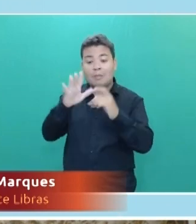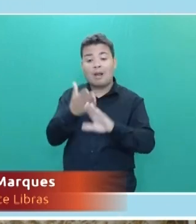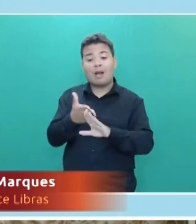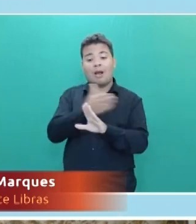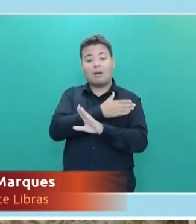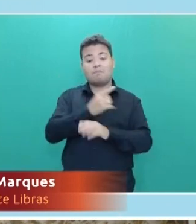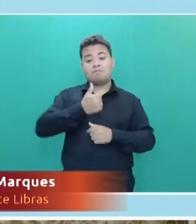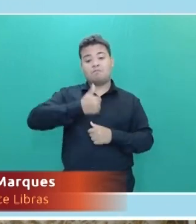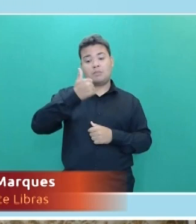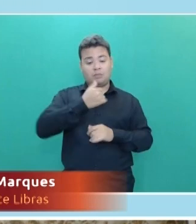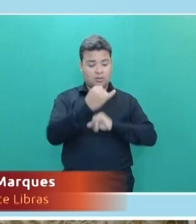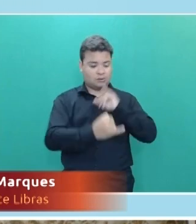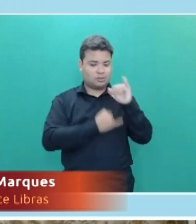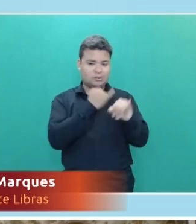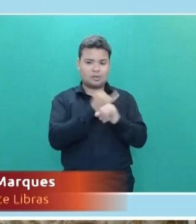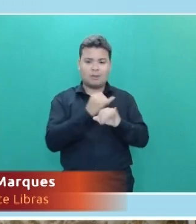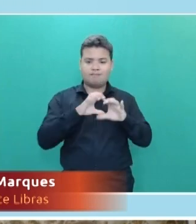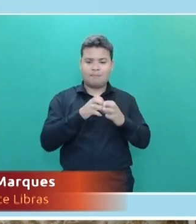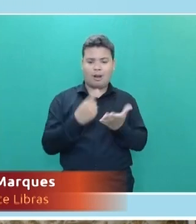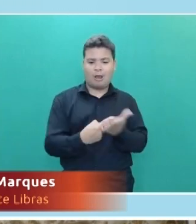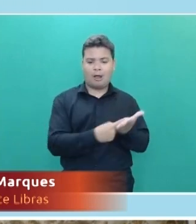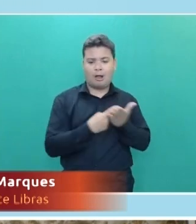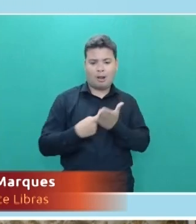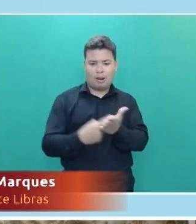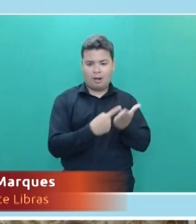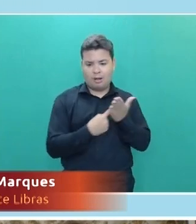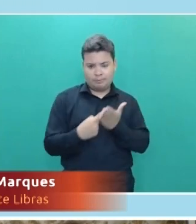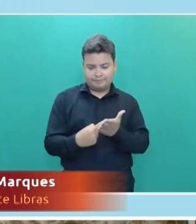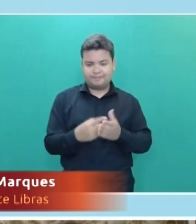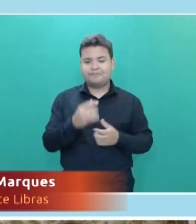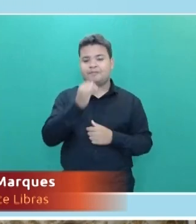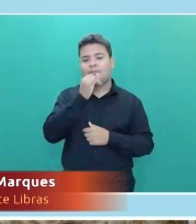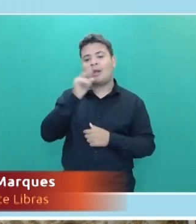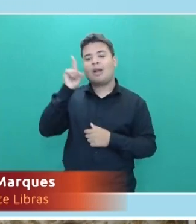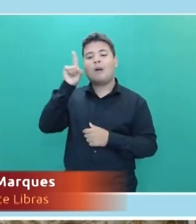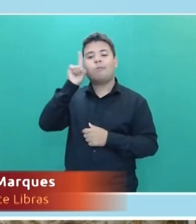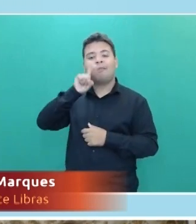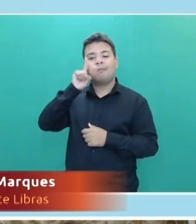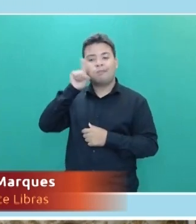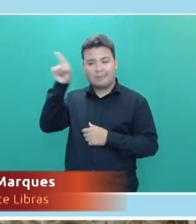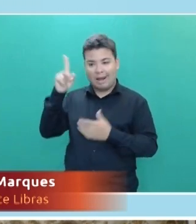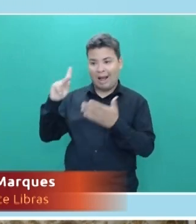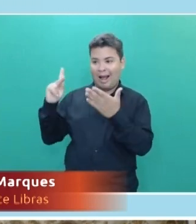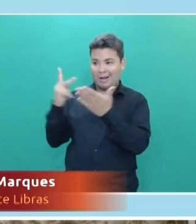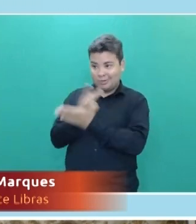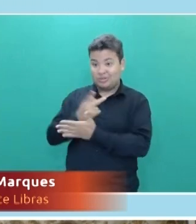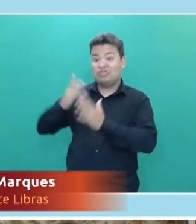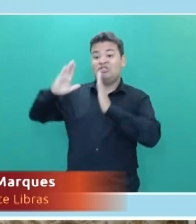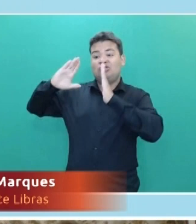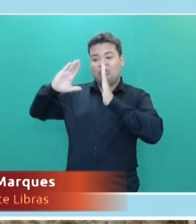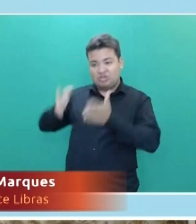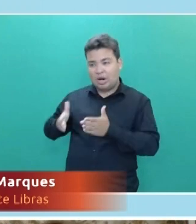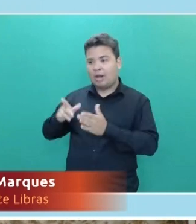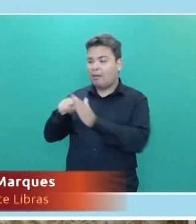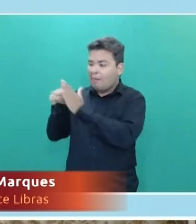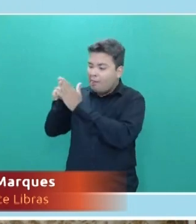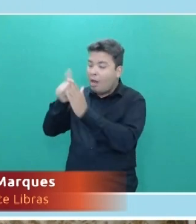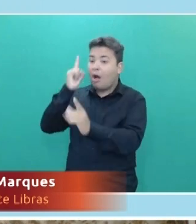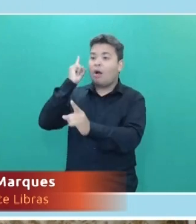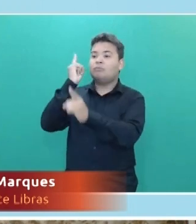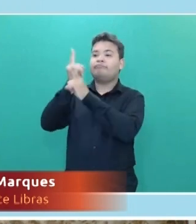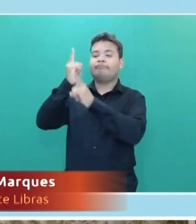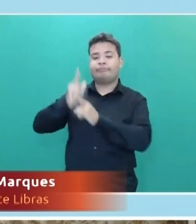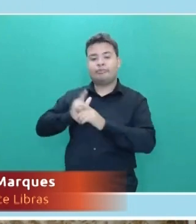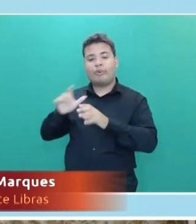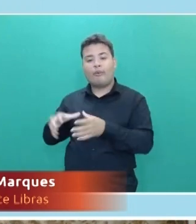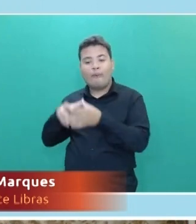porque a gente vê muito nos Estados Unidos que depois descobre-se que havia, né, uma rede por trás, pessoas que incentivavam esses ataques ou que conversavam